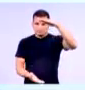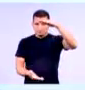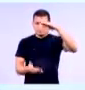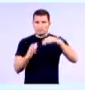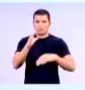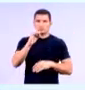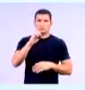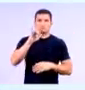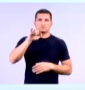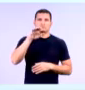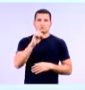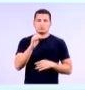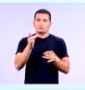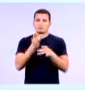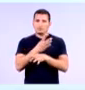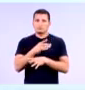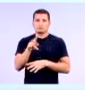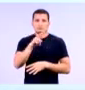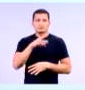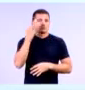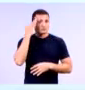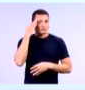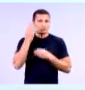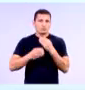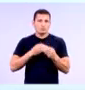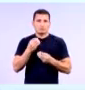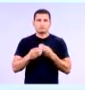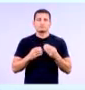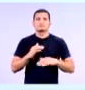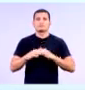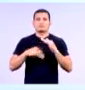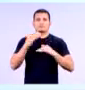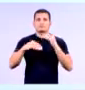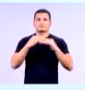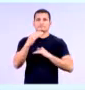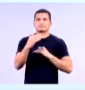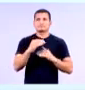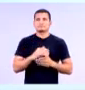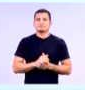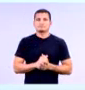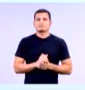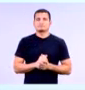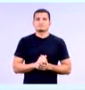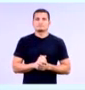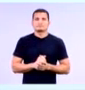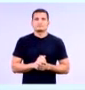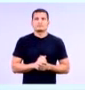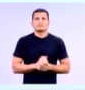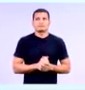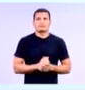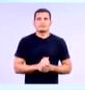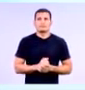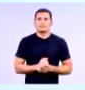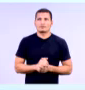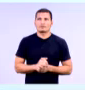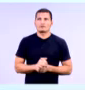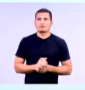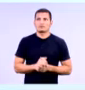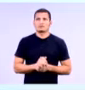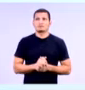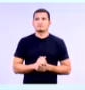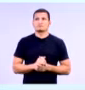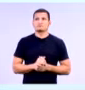de como foi desenvolvido, né? O vídeo é público. Um